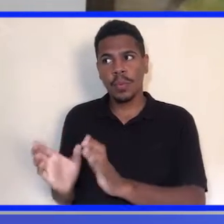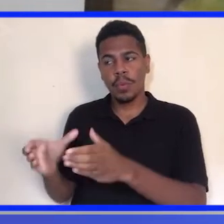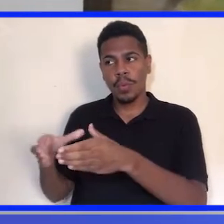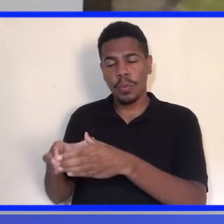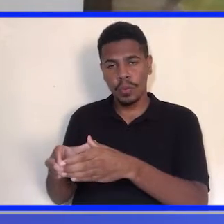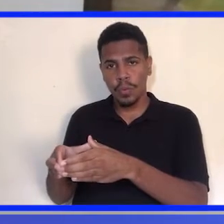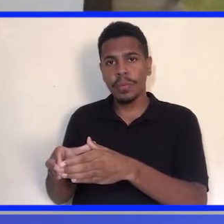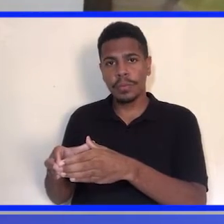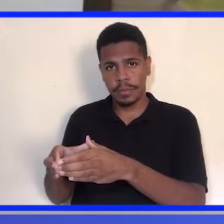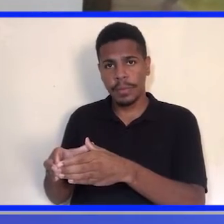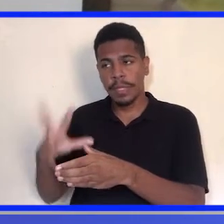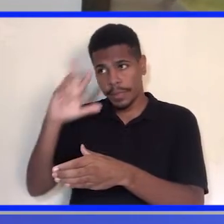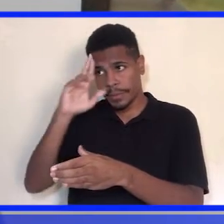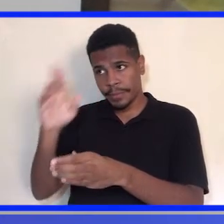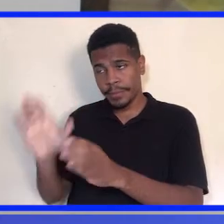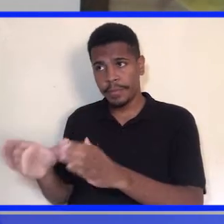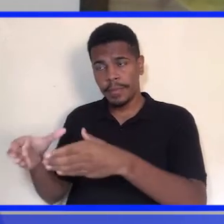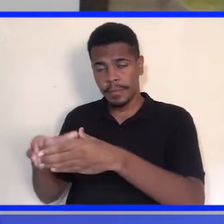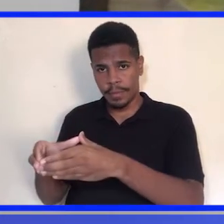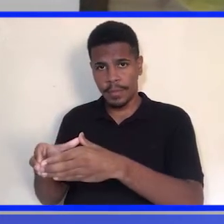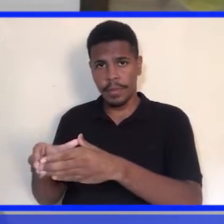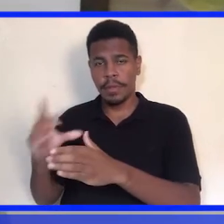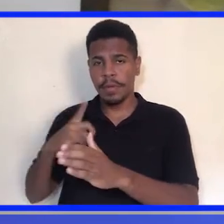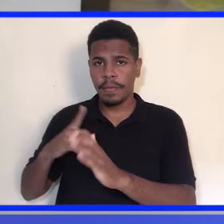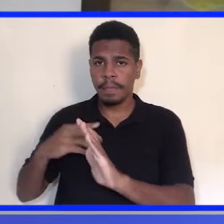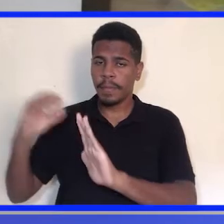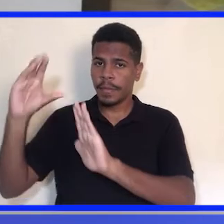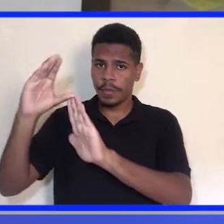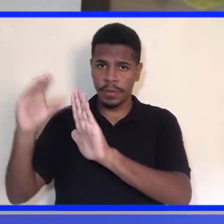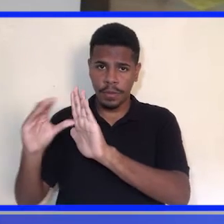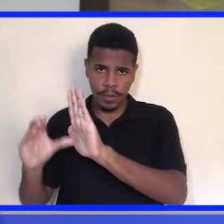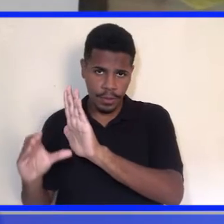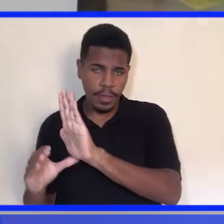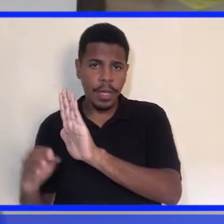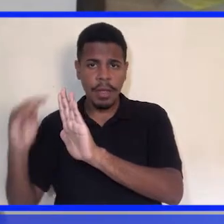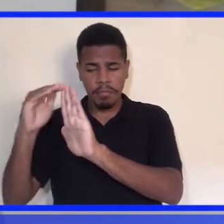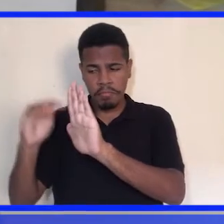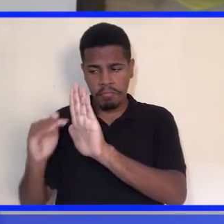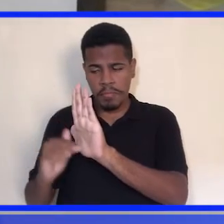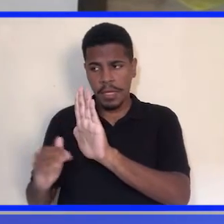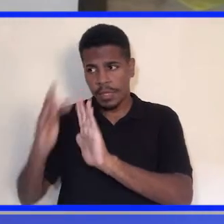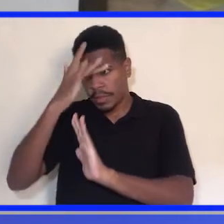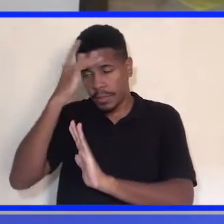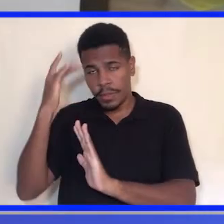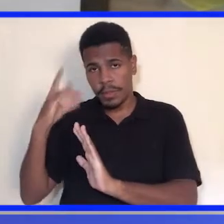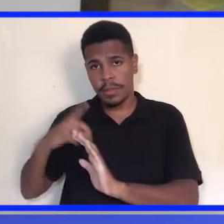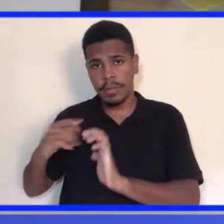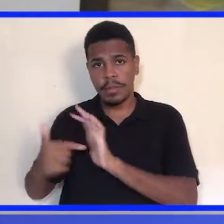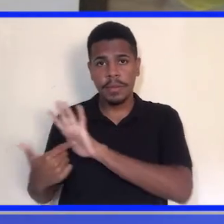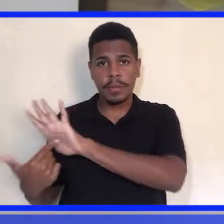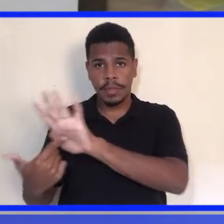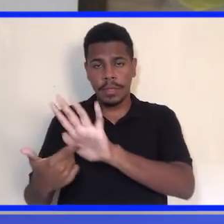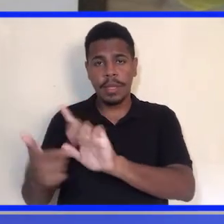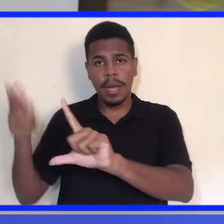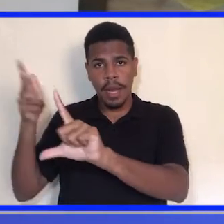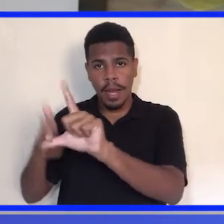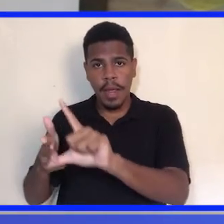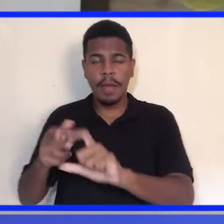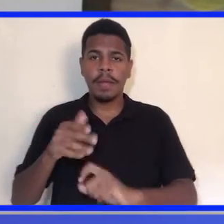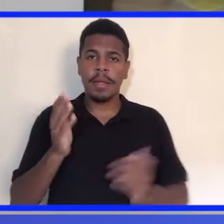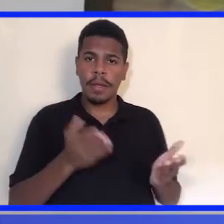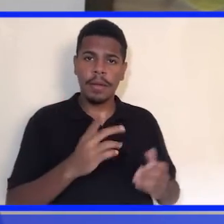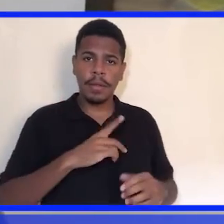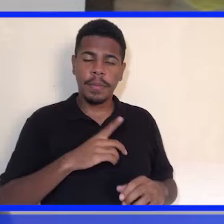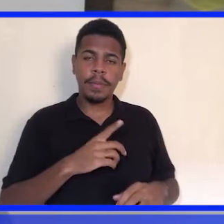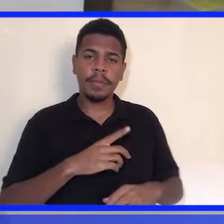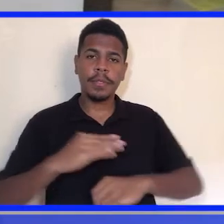uma parceria com o grupo, a Comissão de Músicos, que estabeleceu os critérios, as pessoas, os artistas que se apresentaram